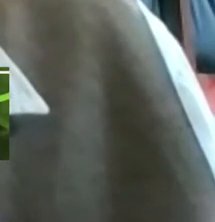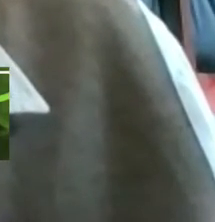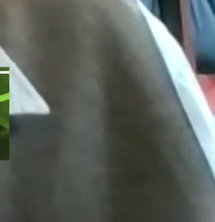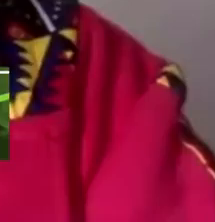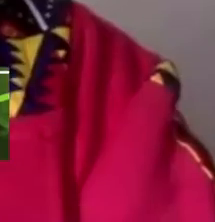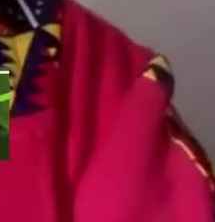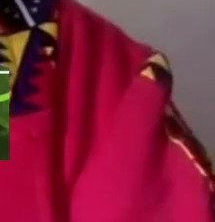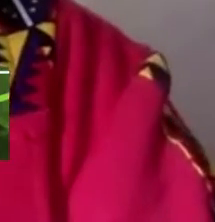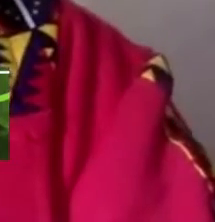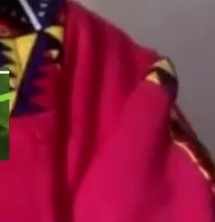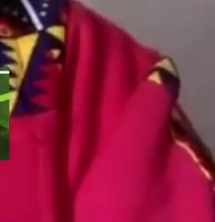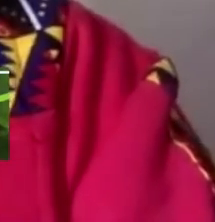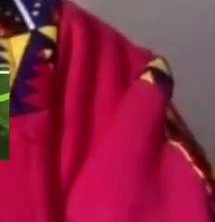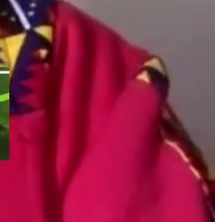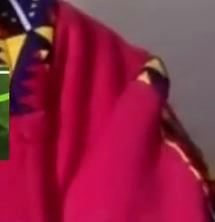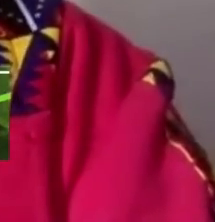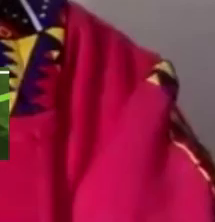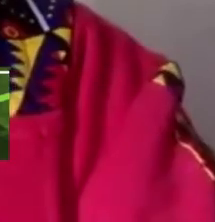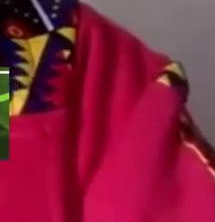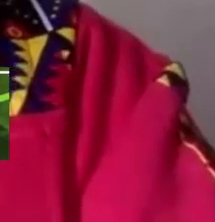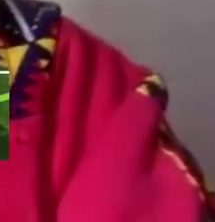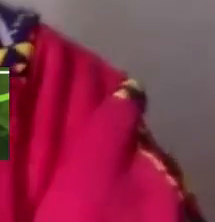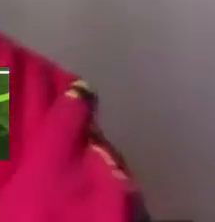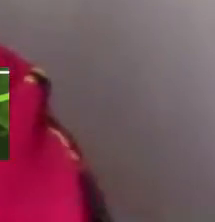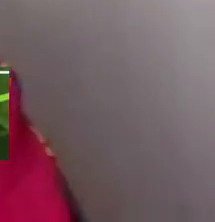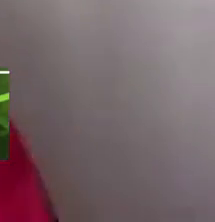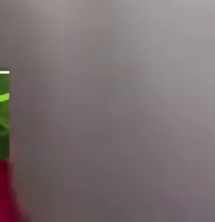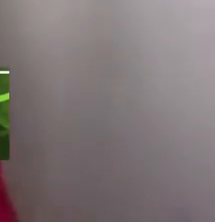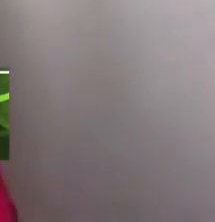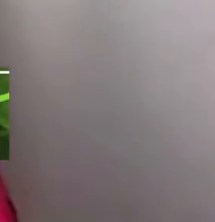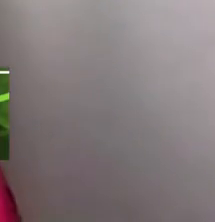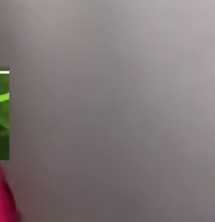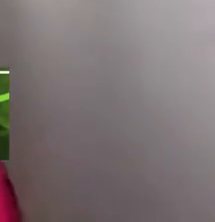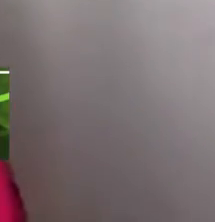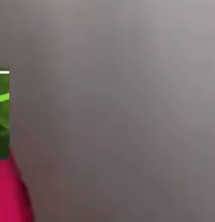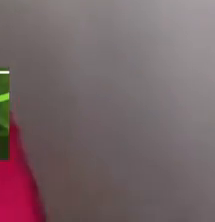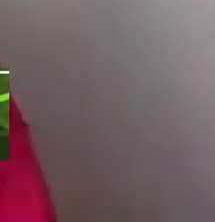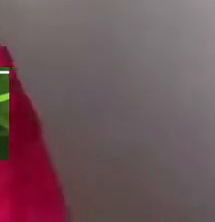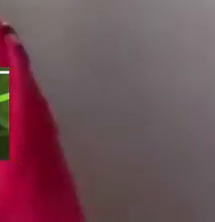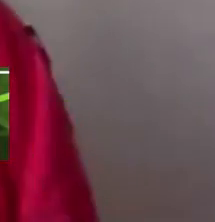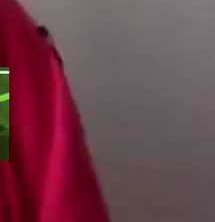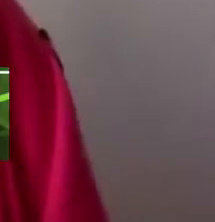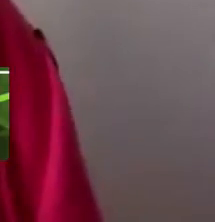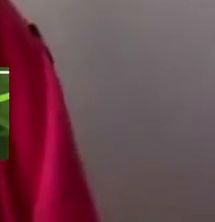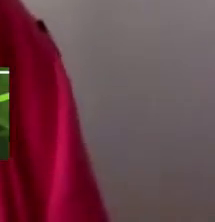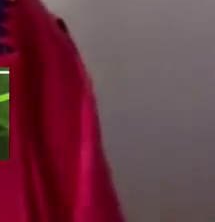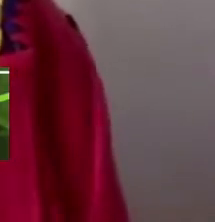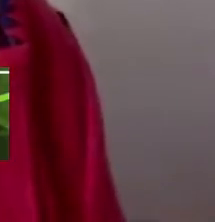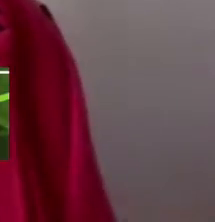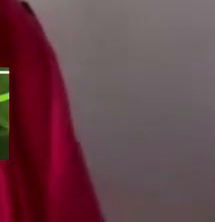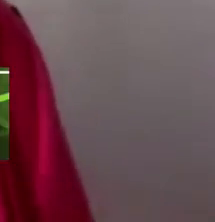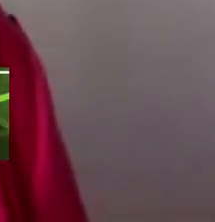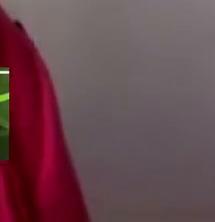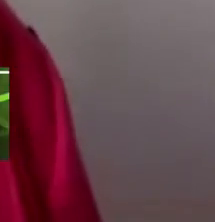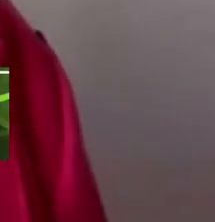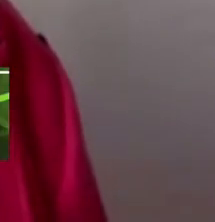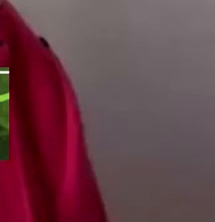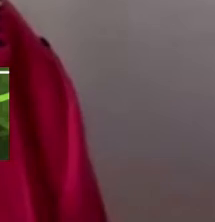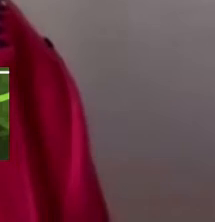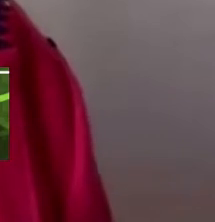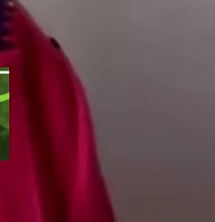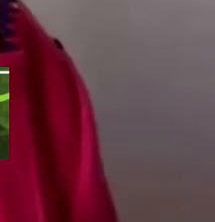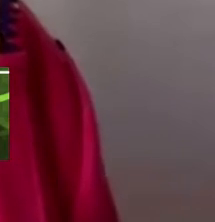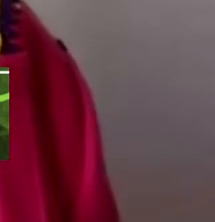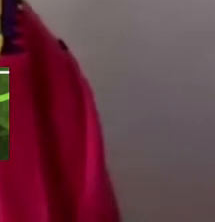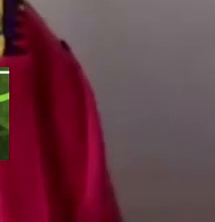obrigado meu querido camarada eco-mestre deputado Carlos Mink sempre um prazer